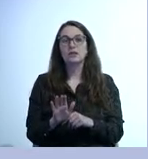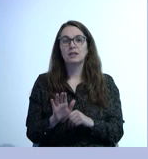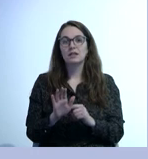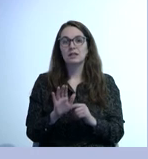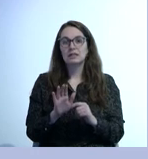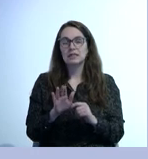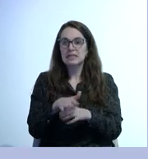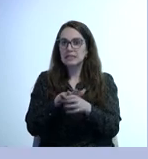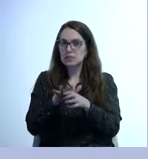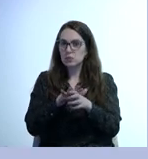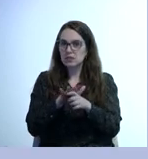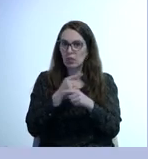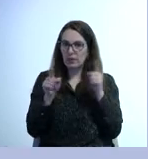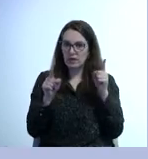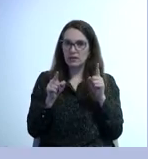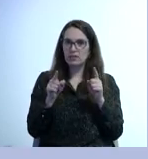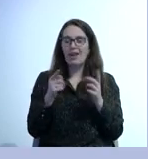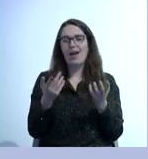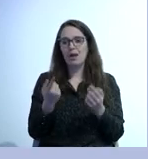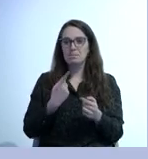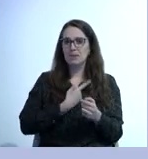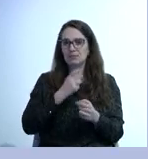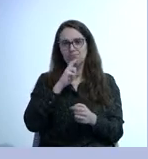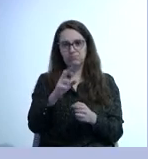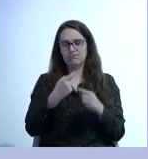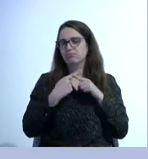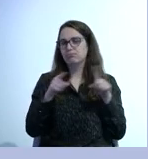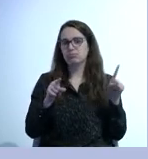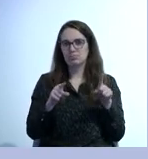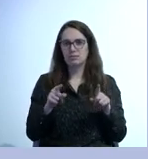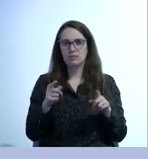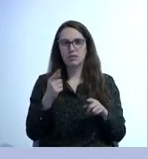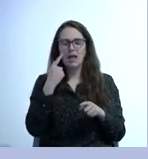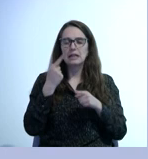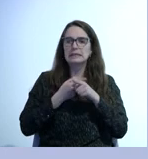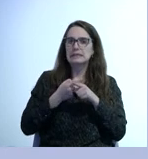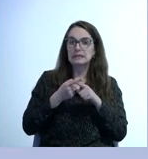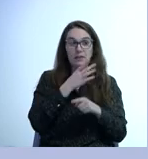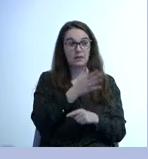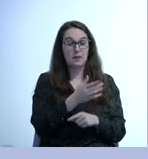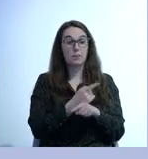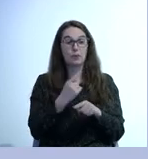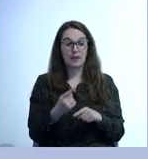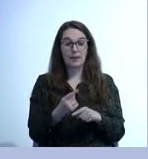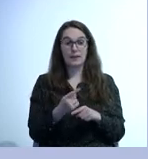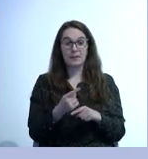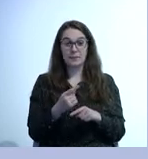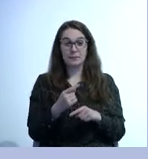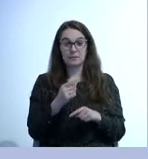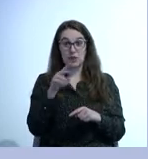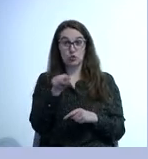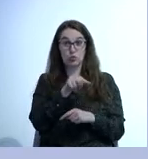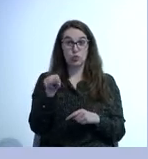outra situação diferente, a resposta é completamente diferente. É bastante interessante. Eu gostava de dizer que ambas